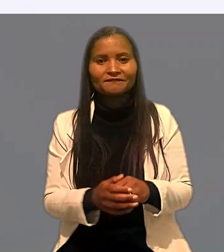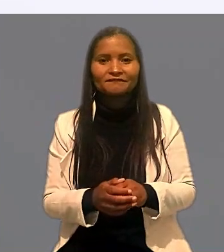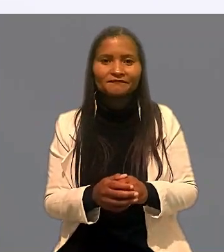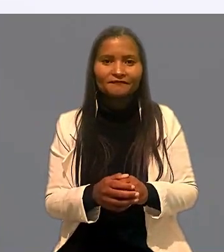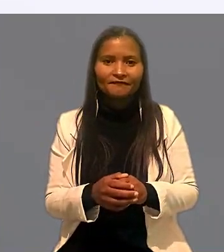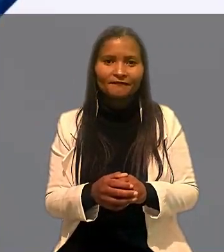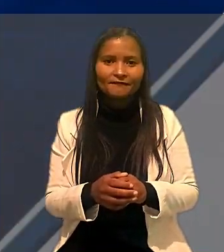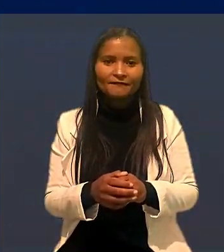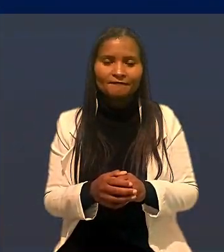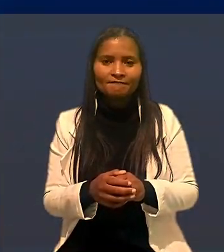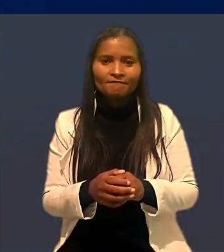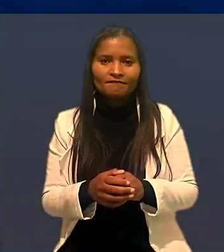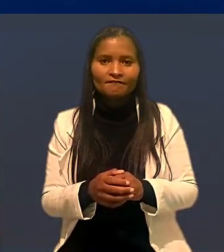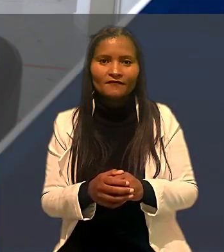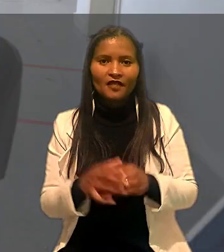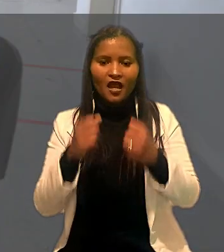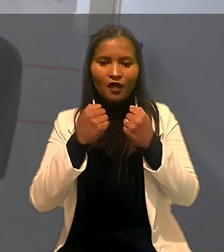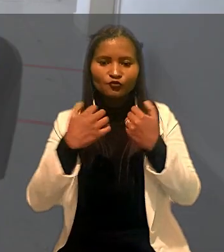Trabalho.